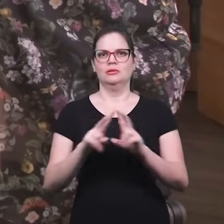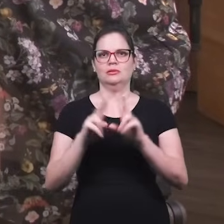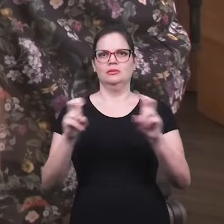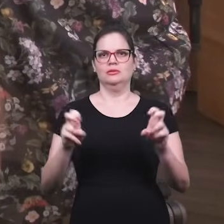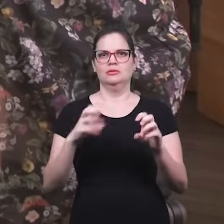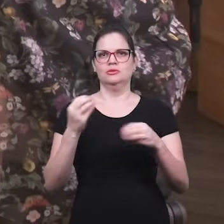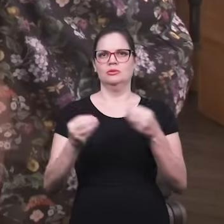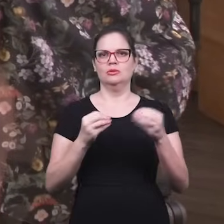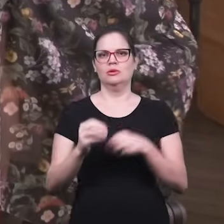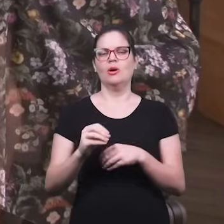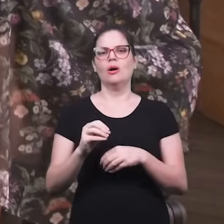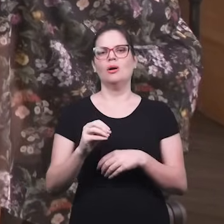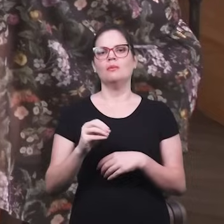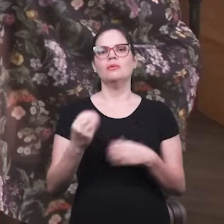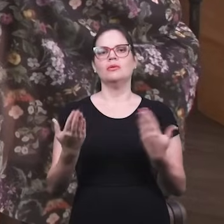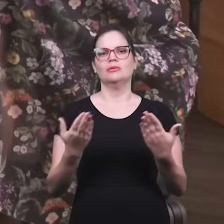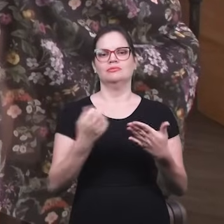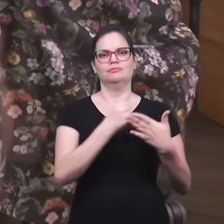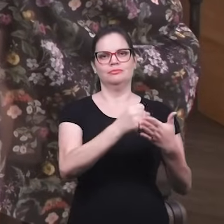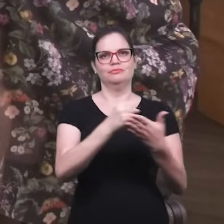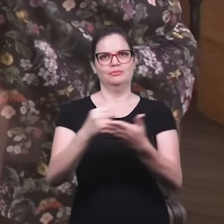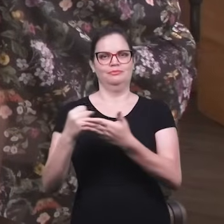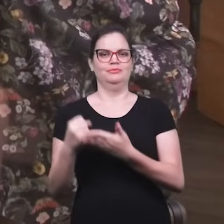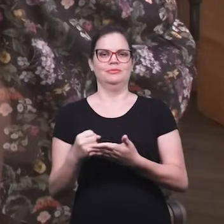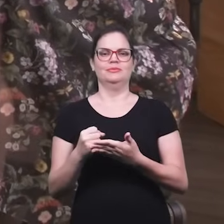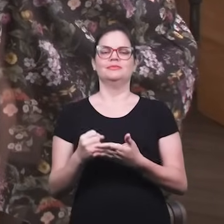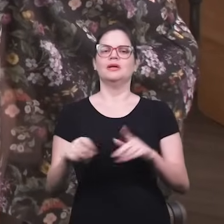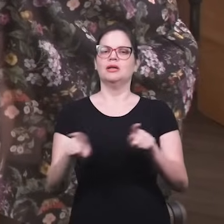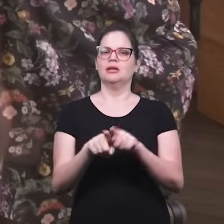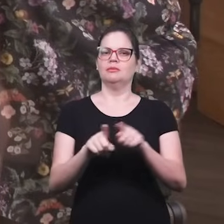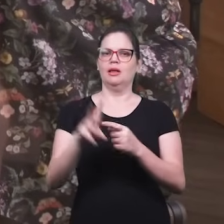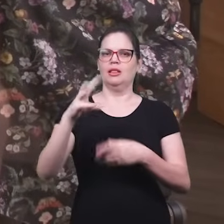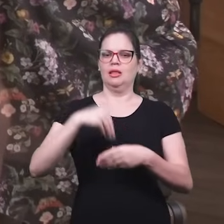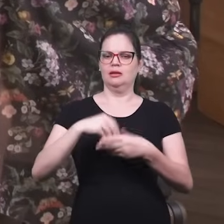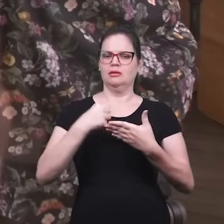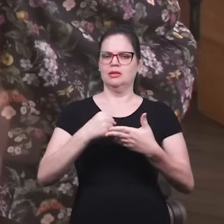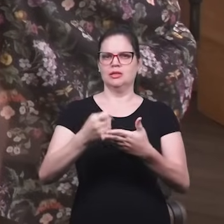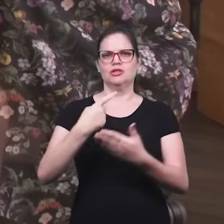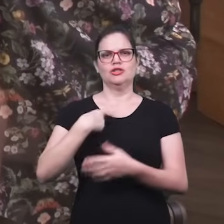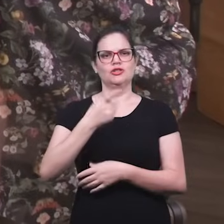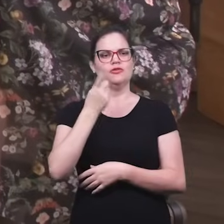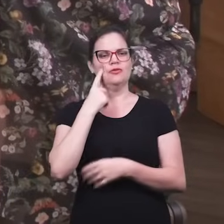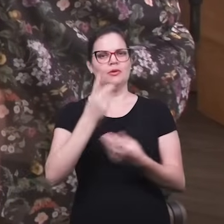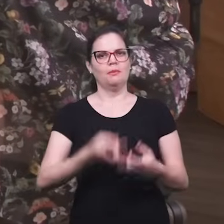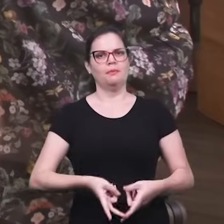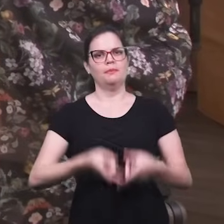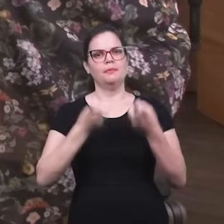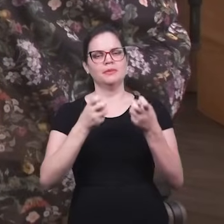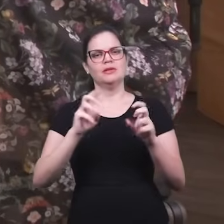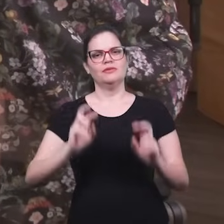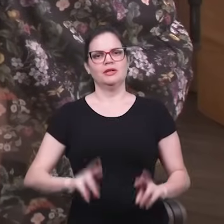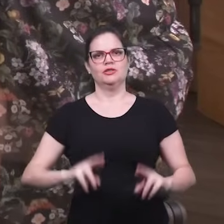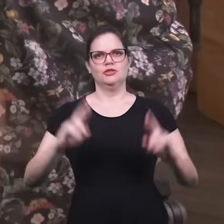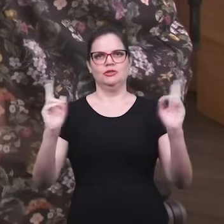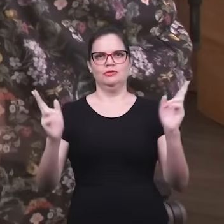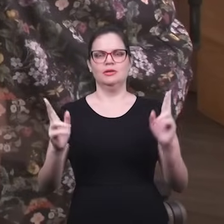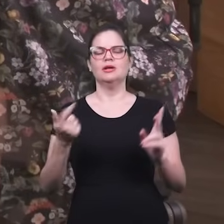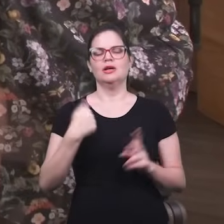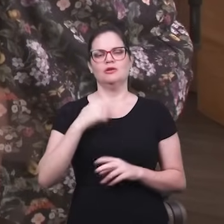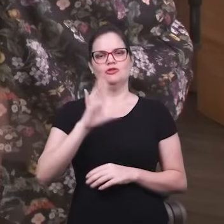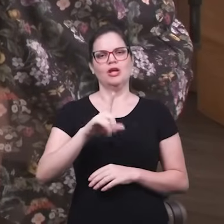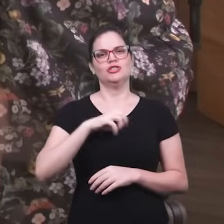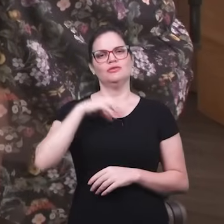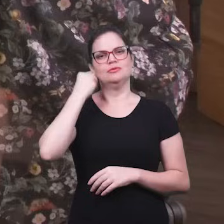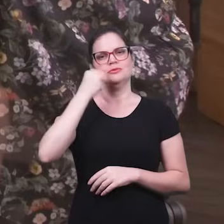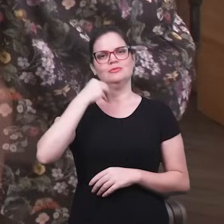a questão da cooperação, né? Na assistência também a gente vê toda a diferença, né? Eu já tive, graças a Deus, a